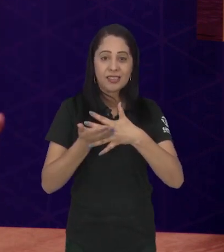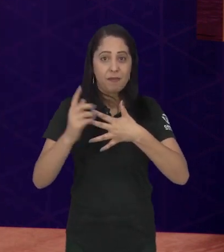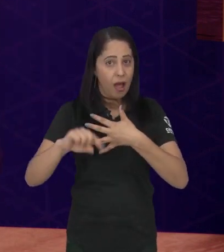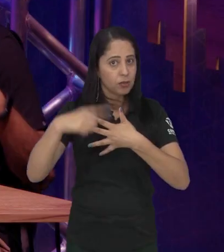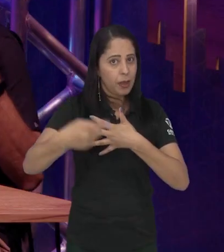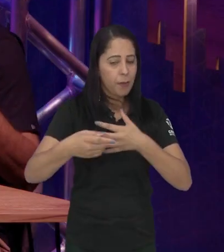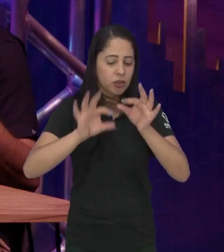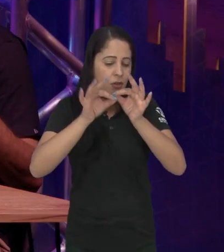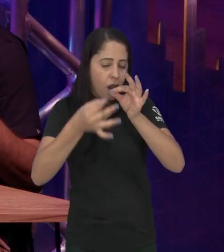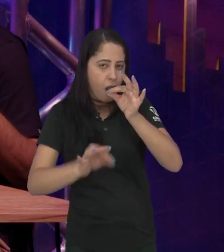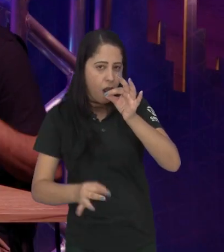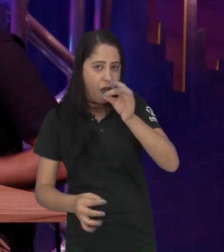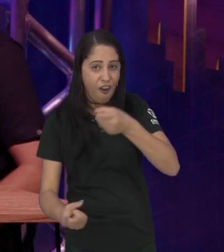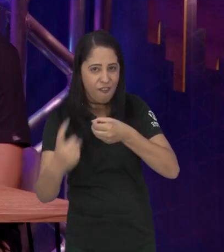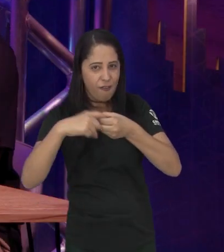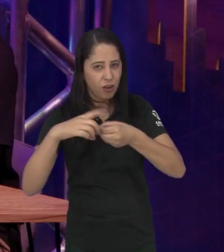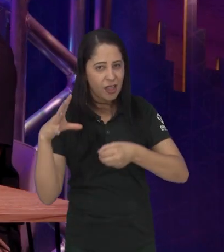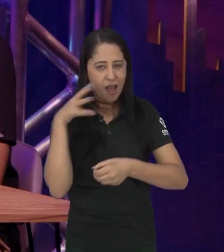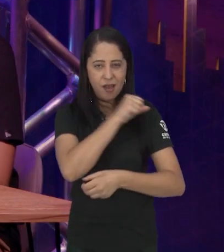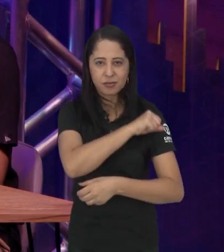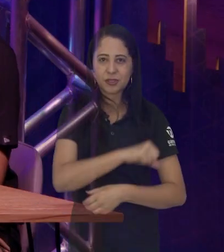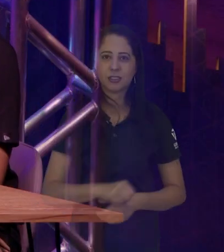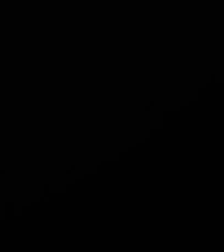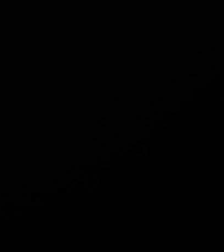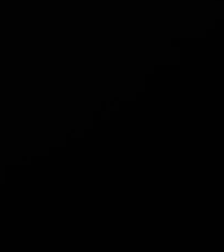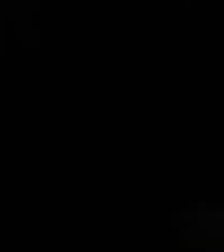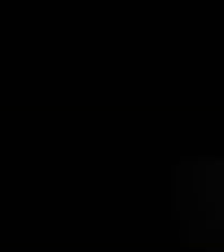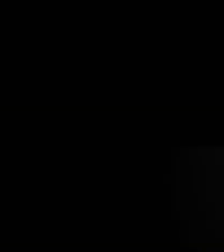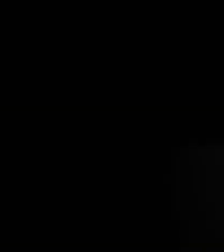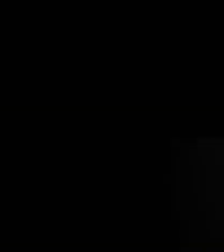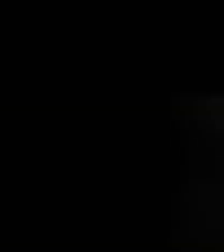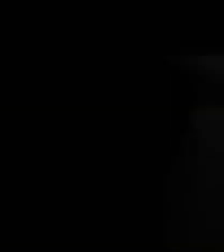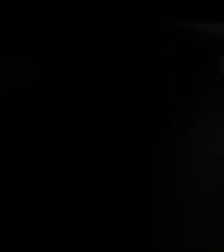falar disso no próximo bloco. A gente volta já.